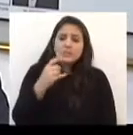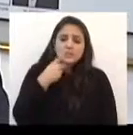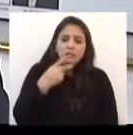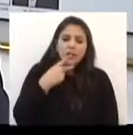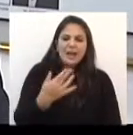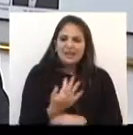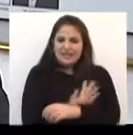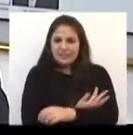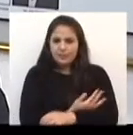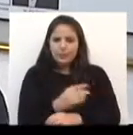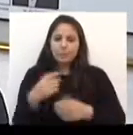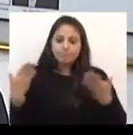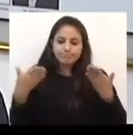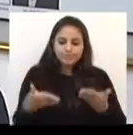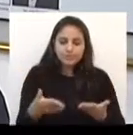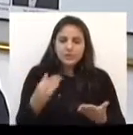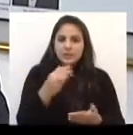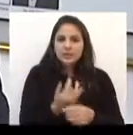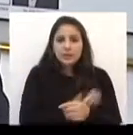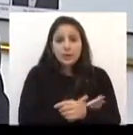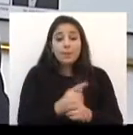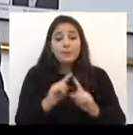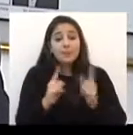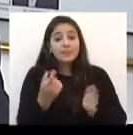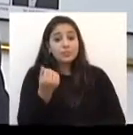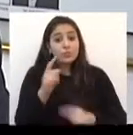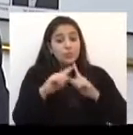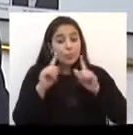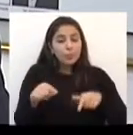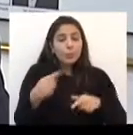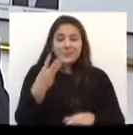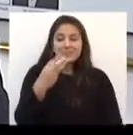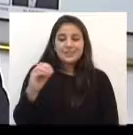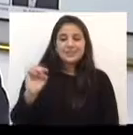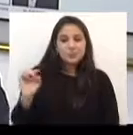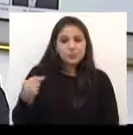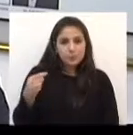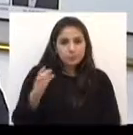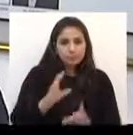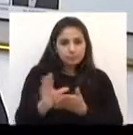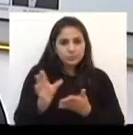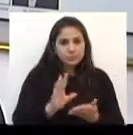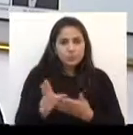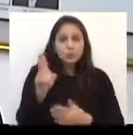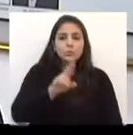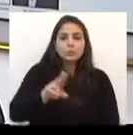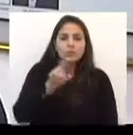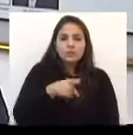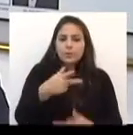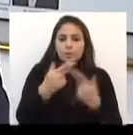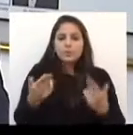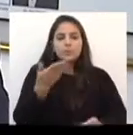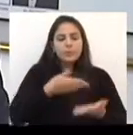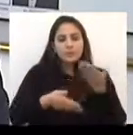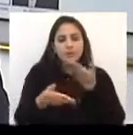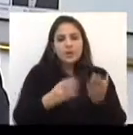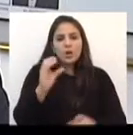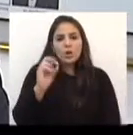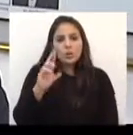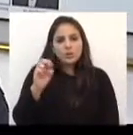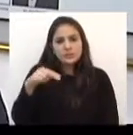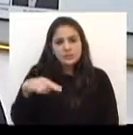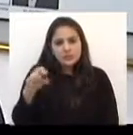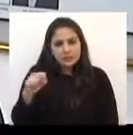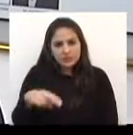grama, mas é recurso público, é 300 mil que foi investido usando um fundo compartilhado com a Corsã, que deveria ser investido